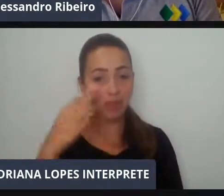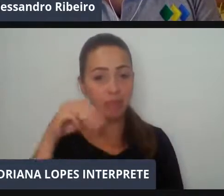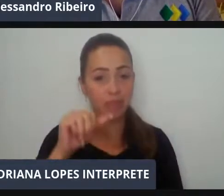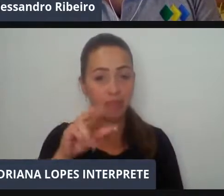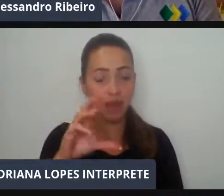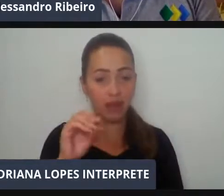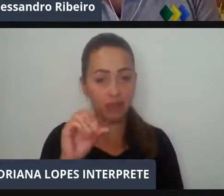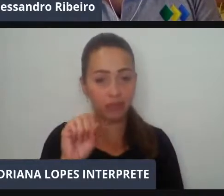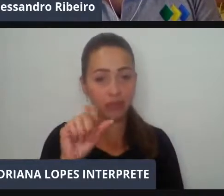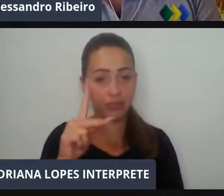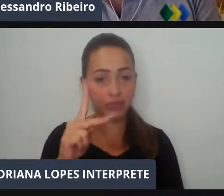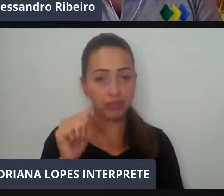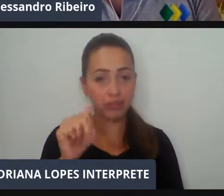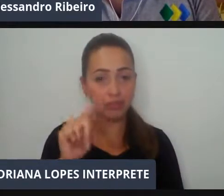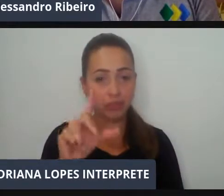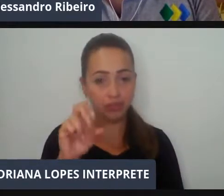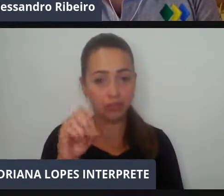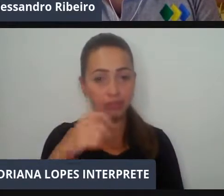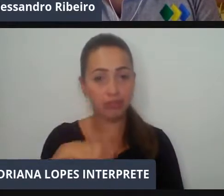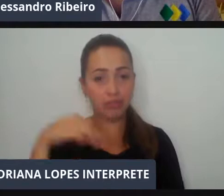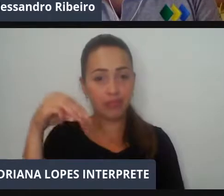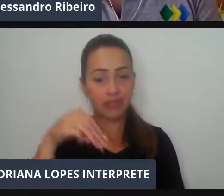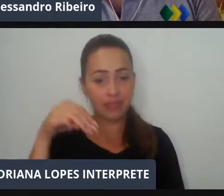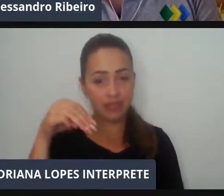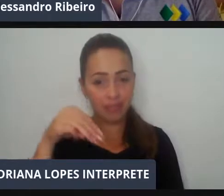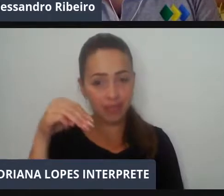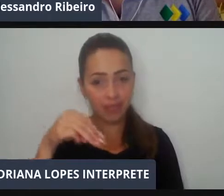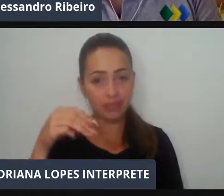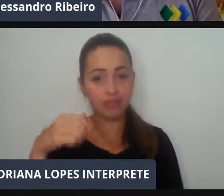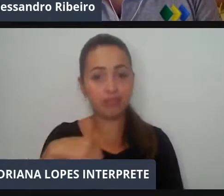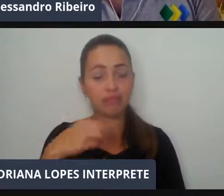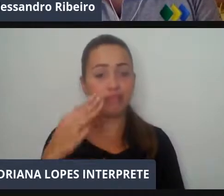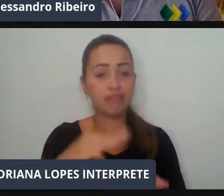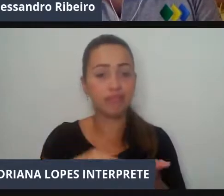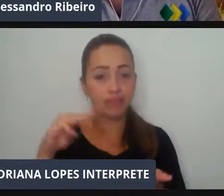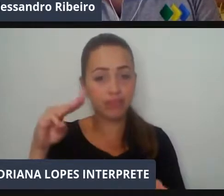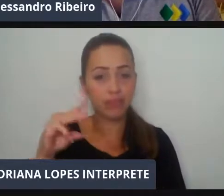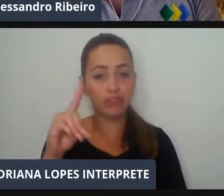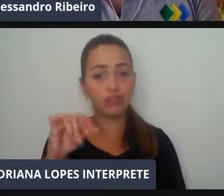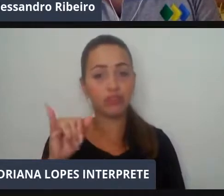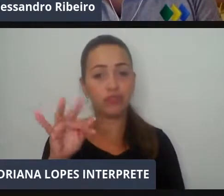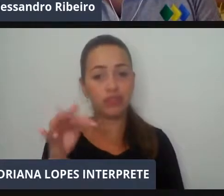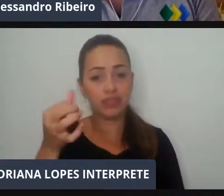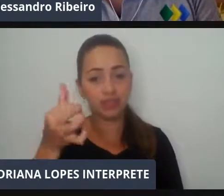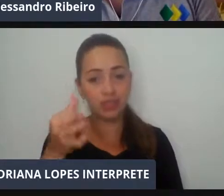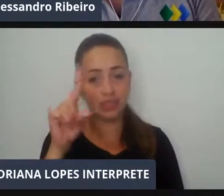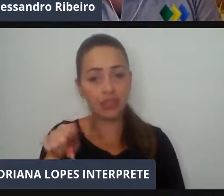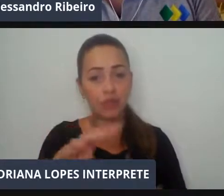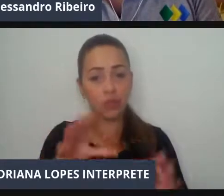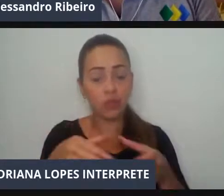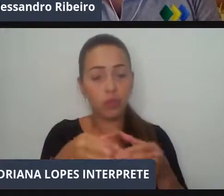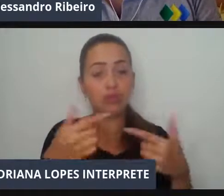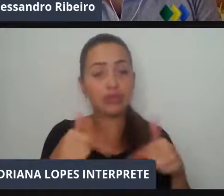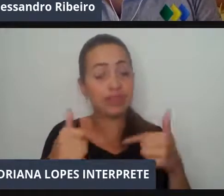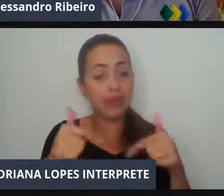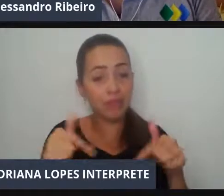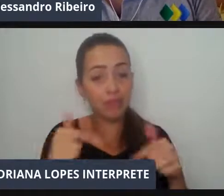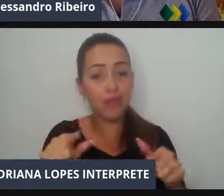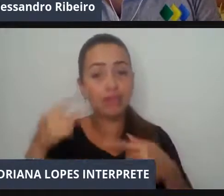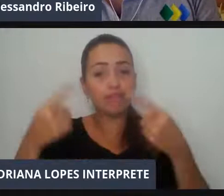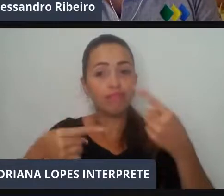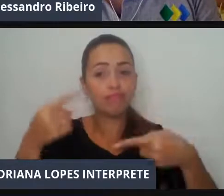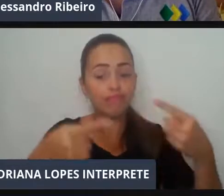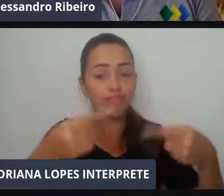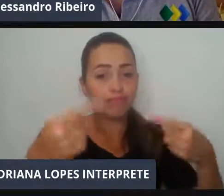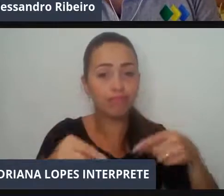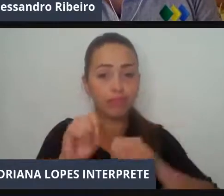de matemática Olá, e membro pessoal. do GT6, que é o grupo de trabalho que discute